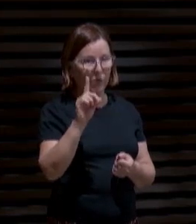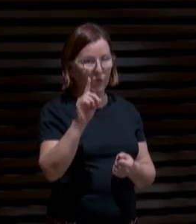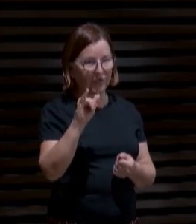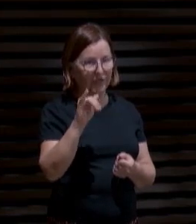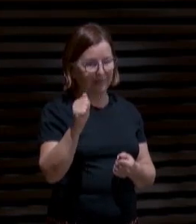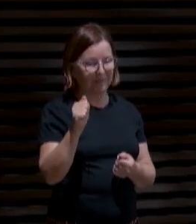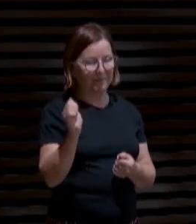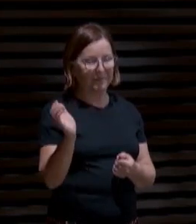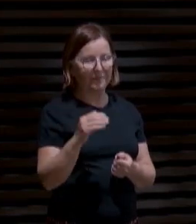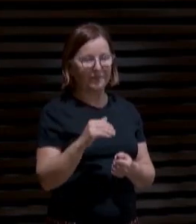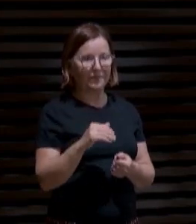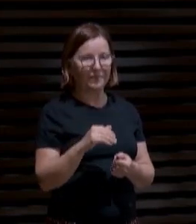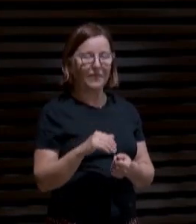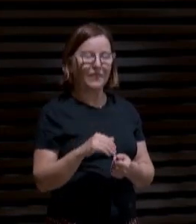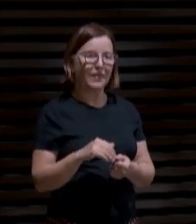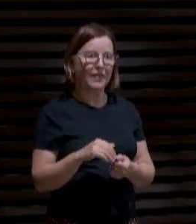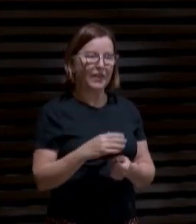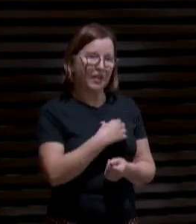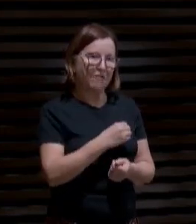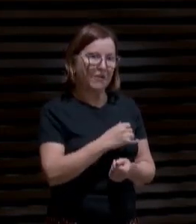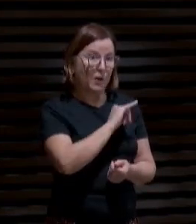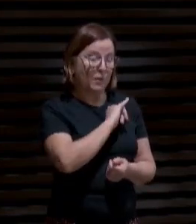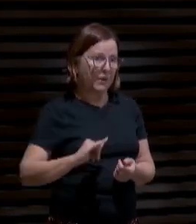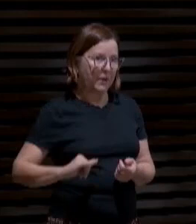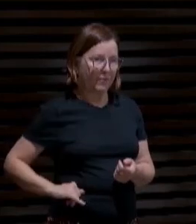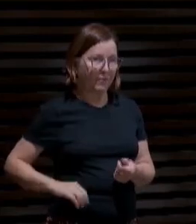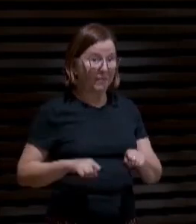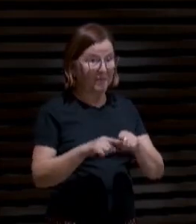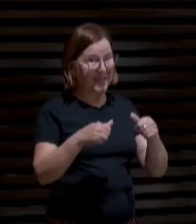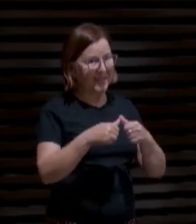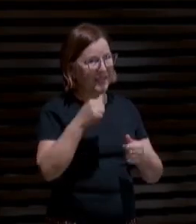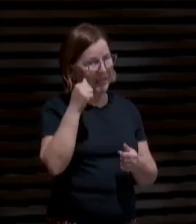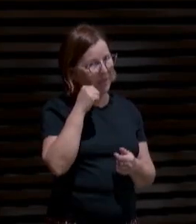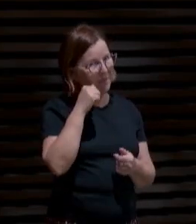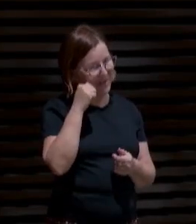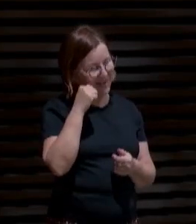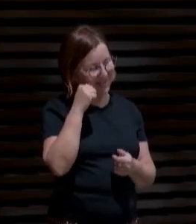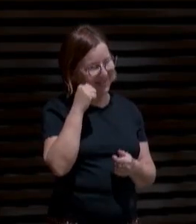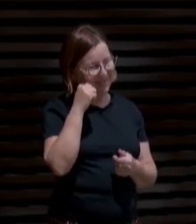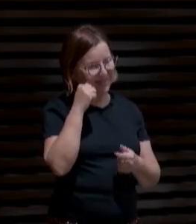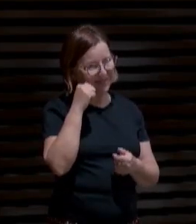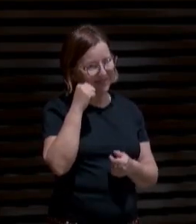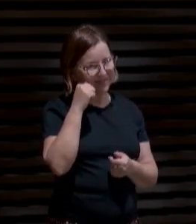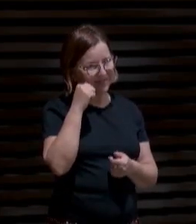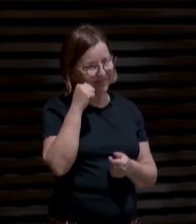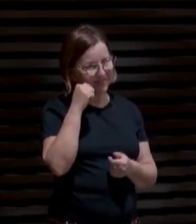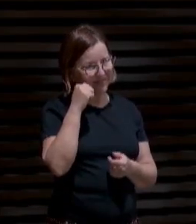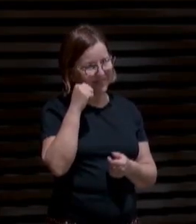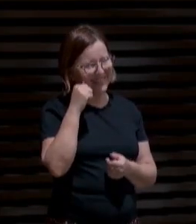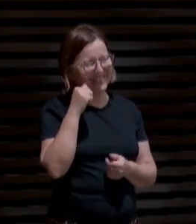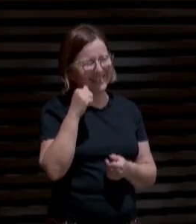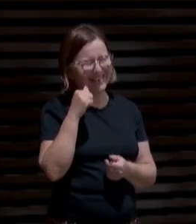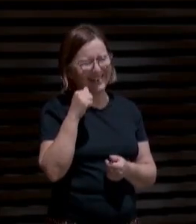de Augustus, o imperador. Mas esta mulher, esta Júlia, era da tripa de